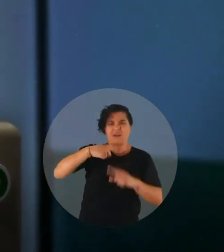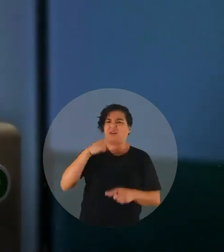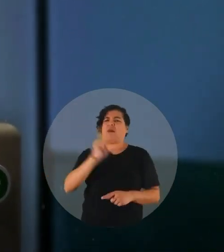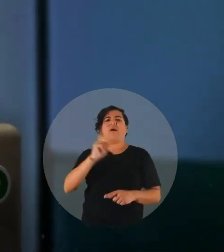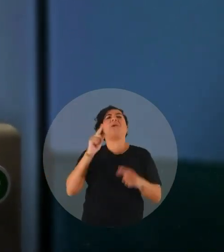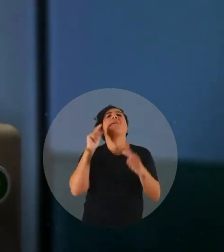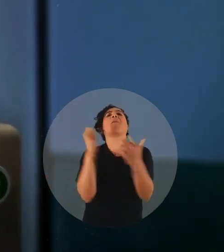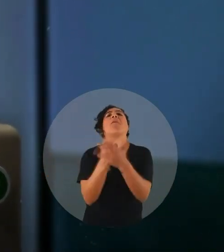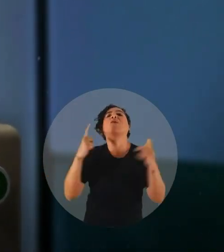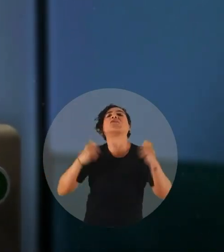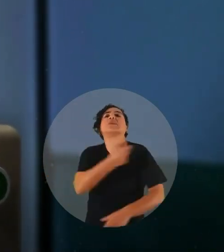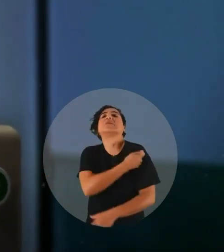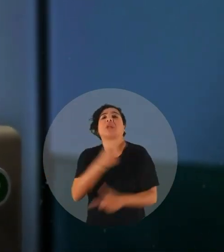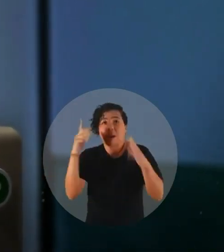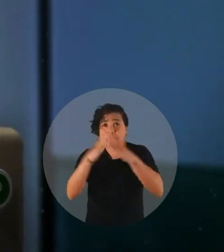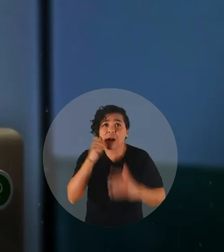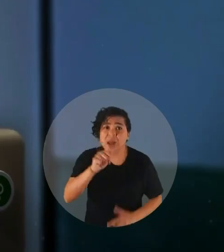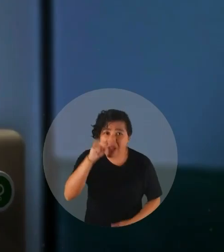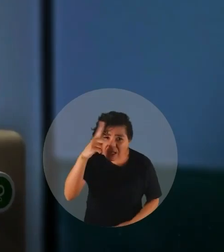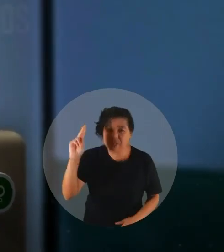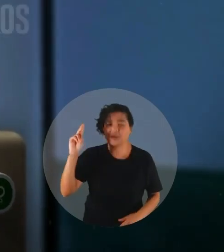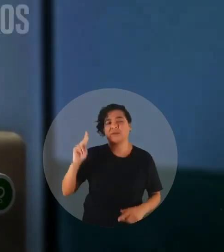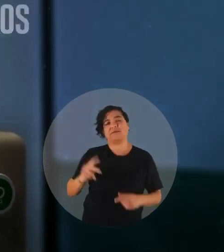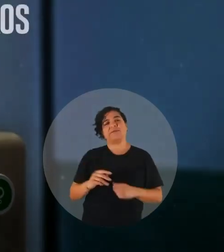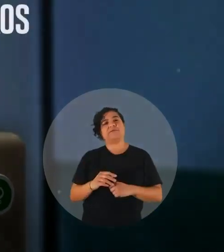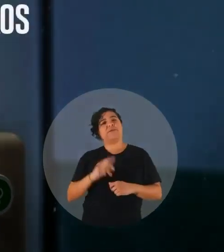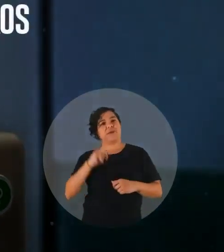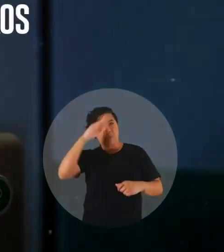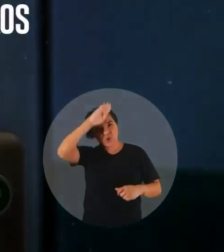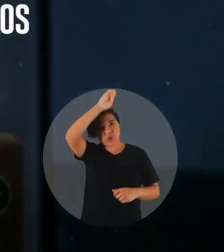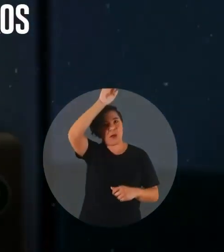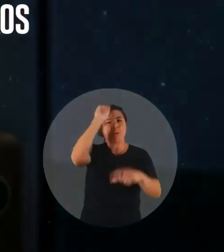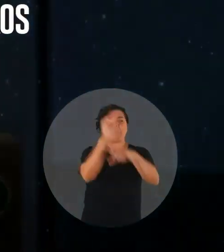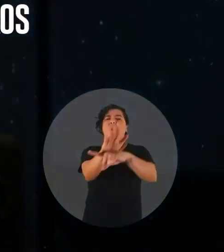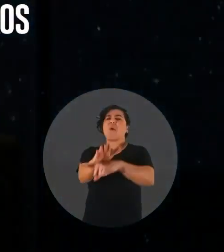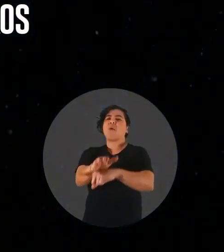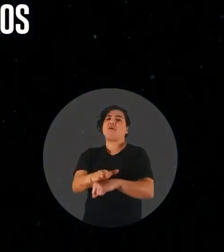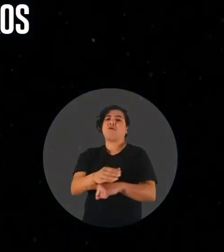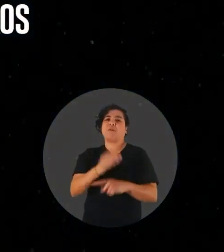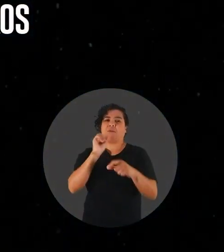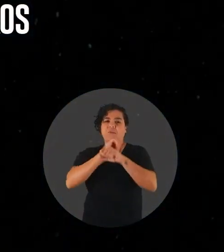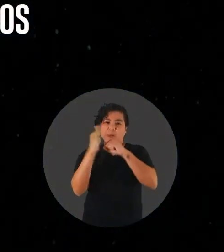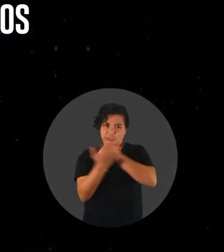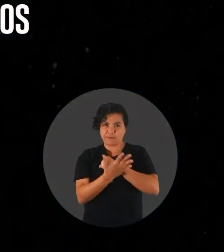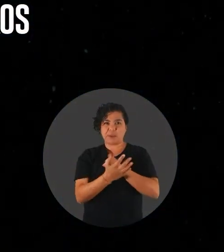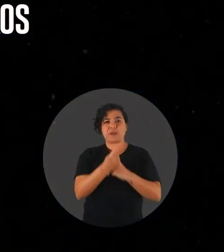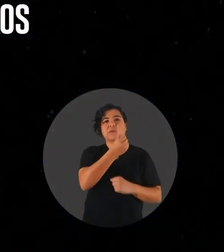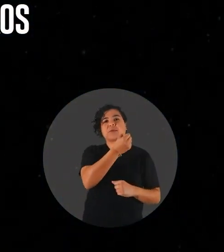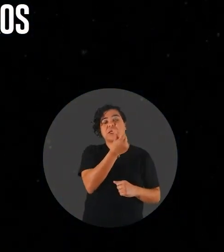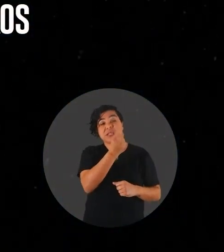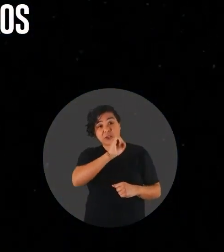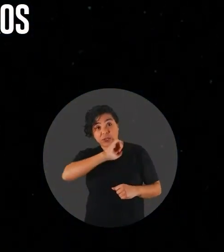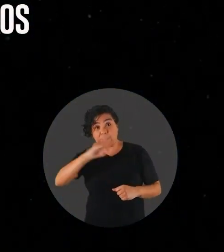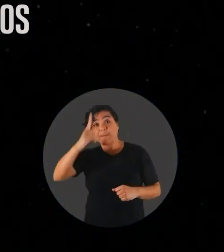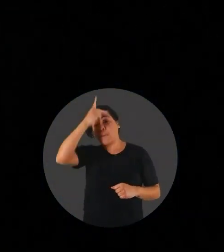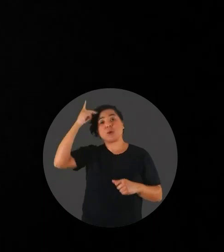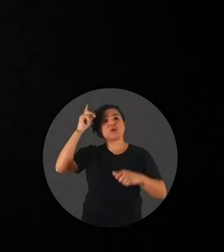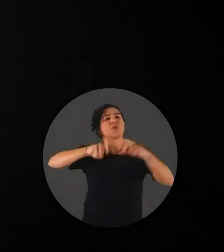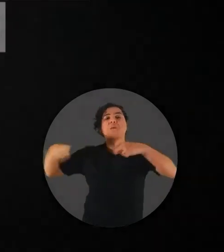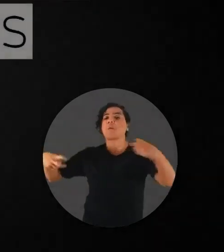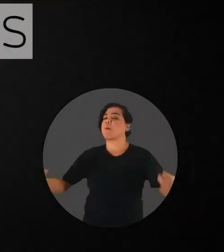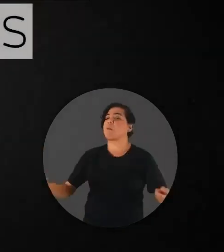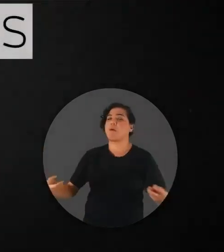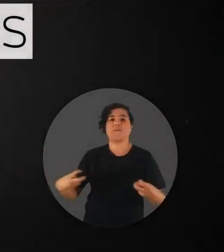comprar vacina, só falando aqui na casa da tua mãe. Bolsonaro debochou da pandemia que matou mais de 680 mil